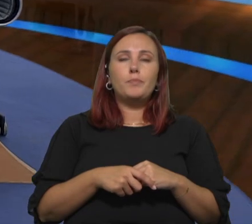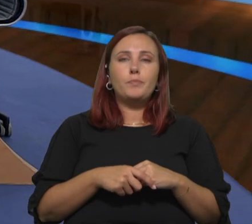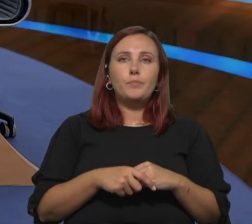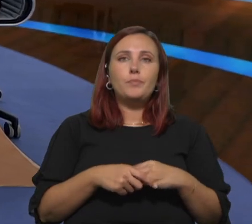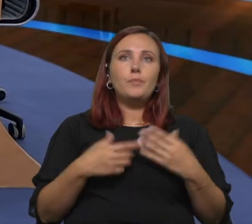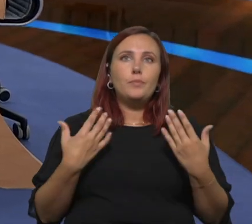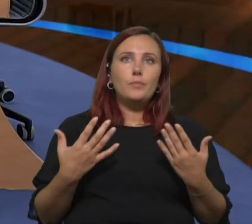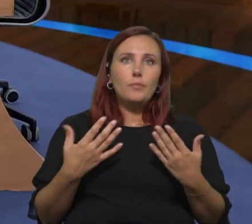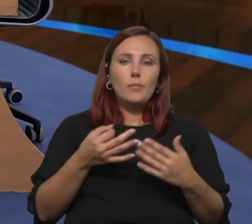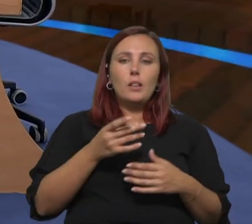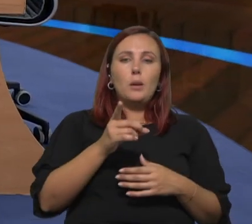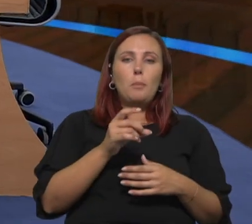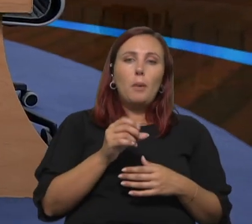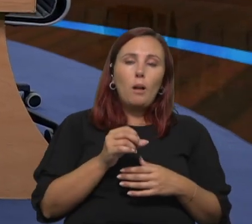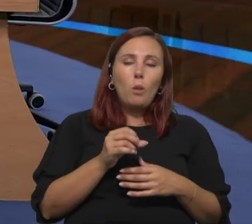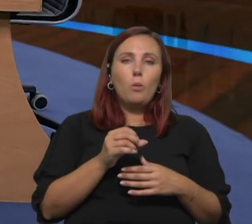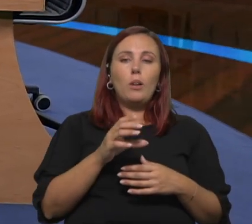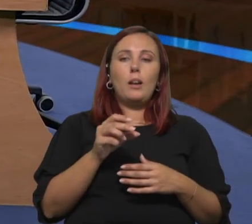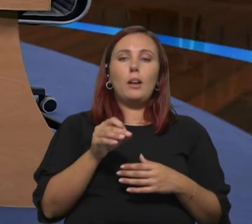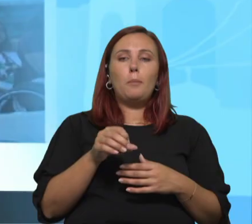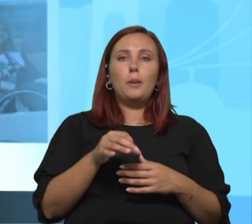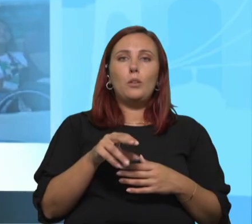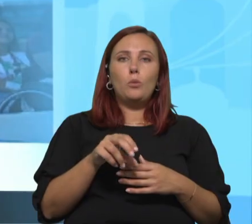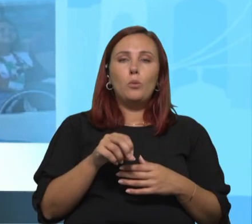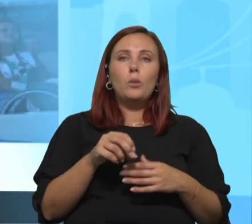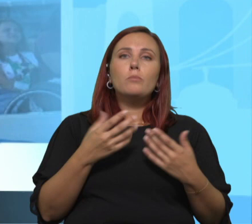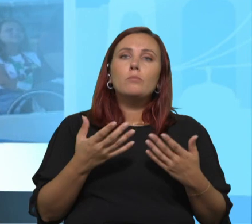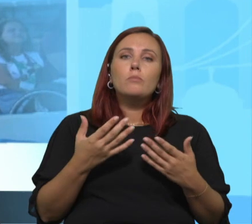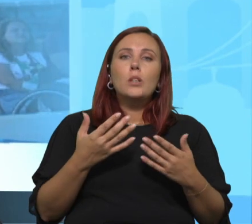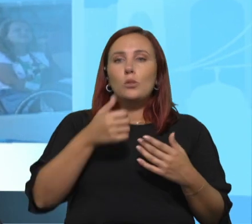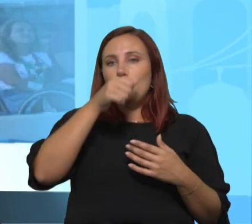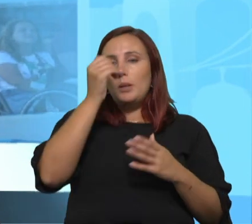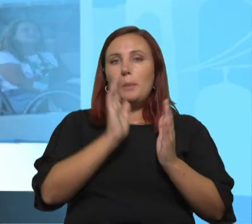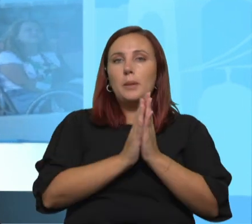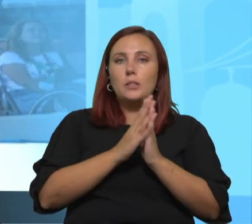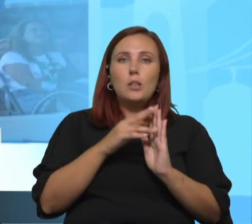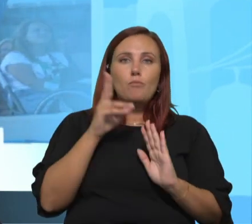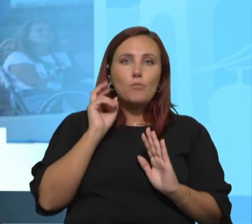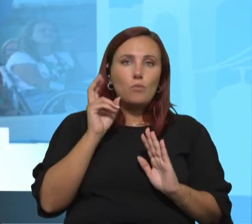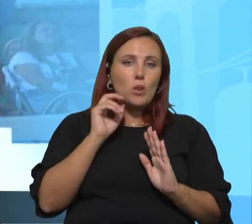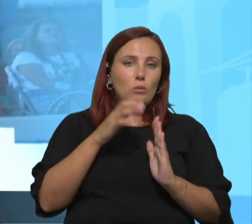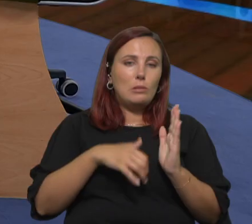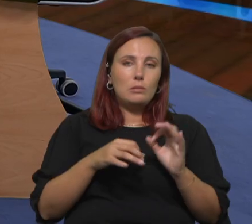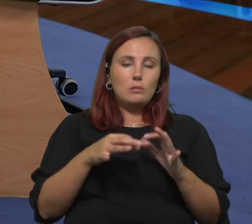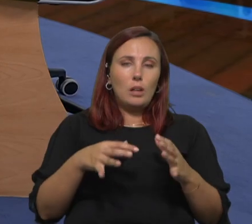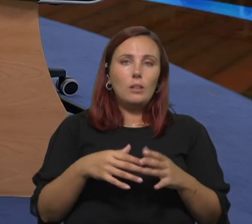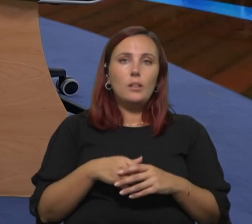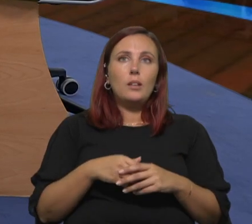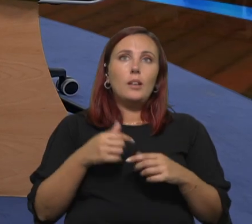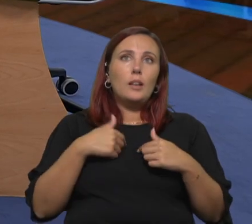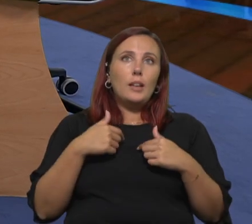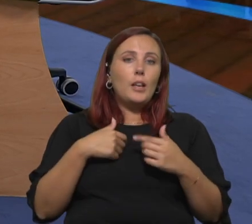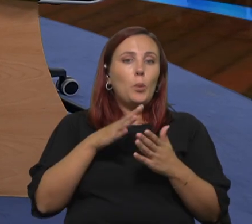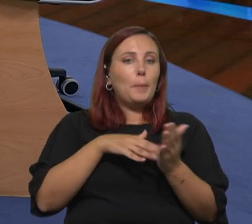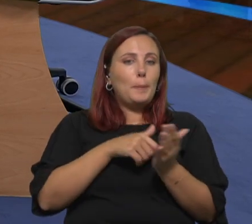Paulo Campina, sua análise a este texto que se escuta nas Eucaristias de domingo. Bem, em primeiro lugar, aqui dizer que eu não sou